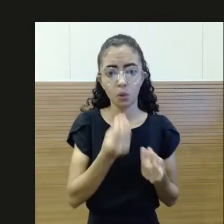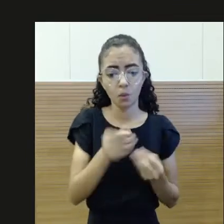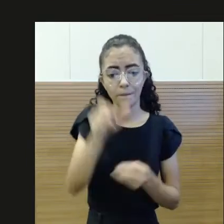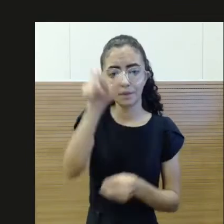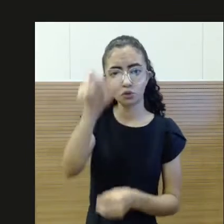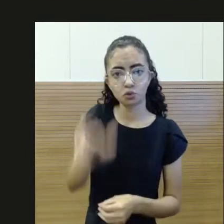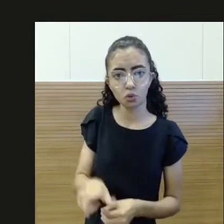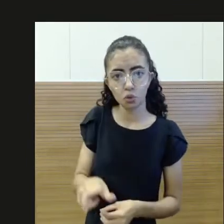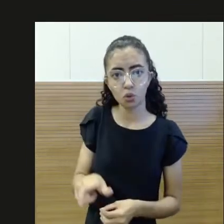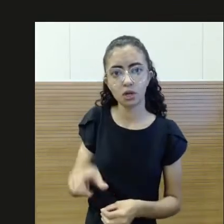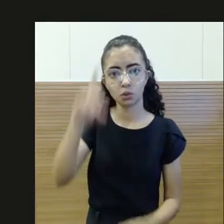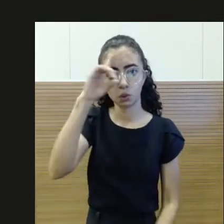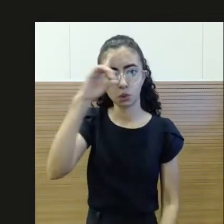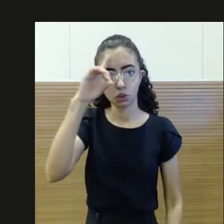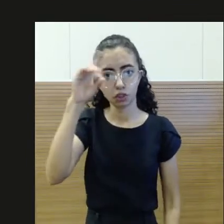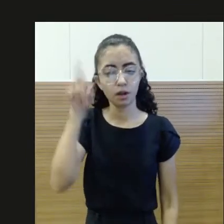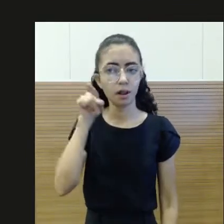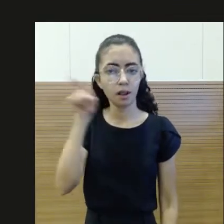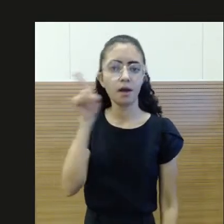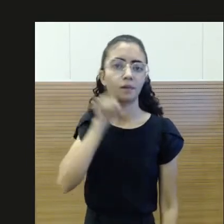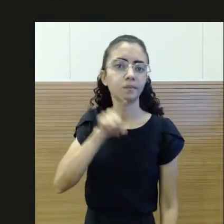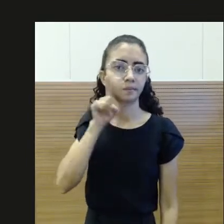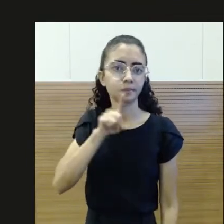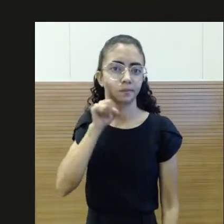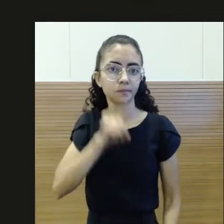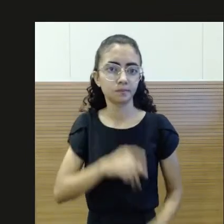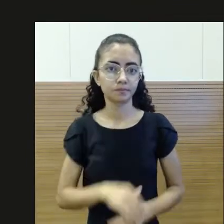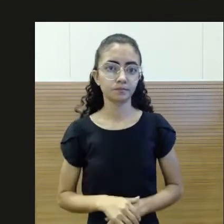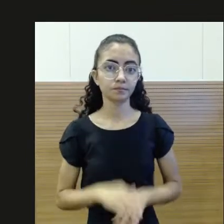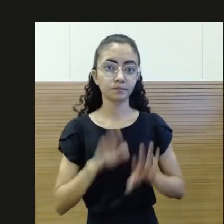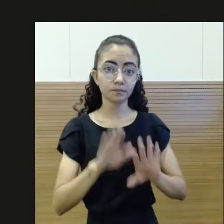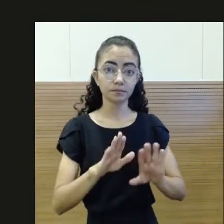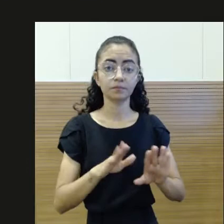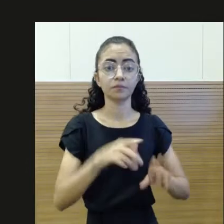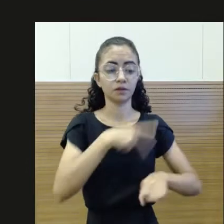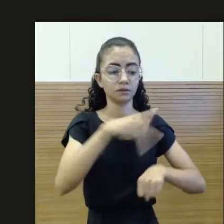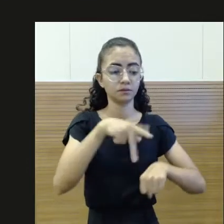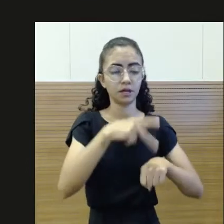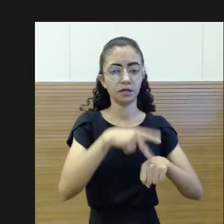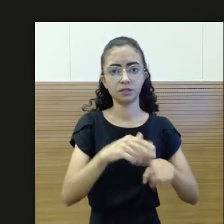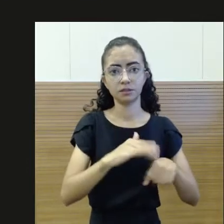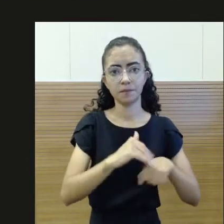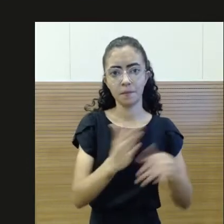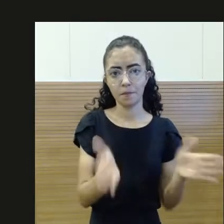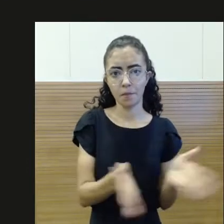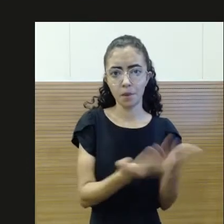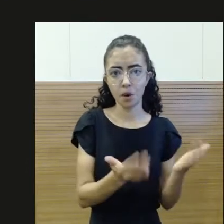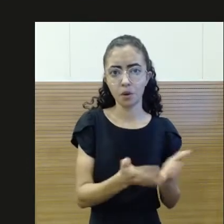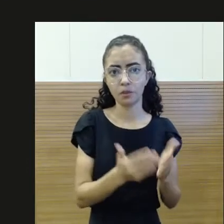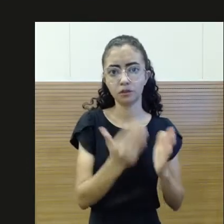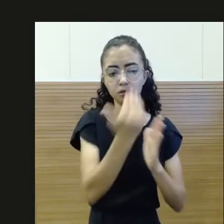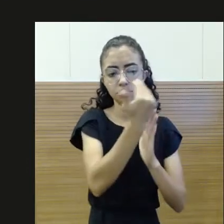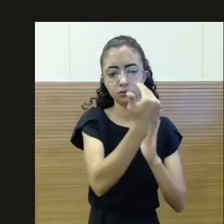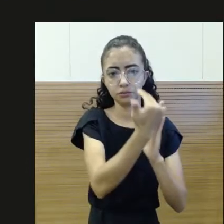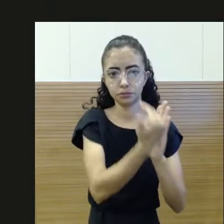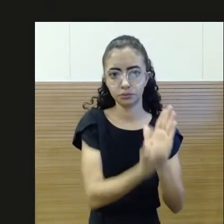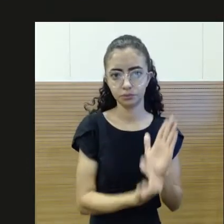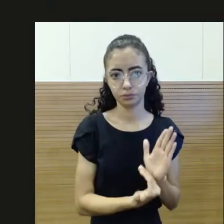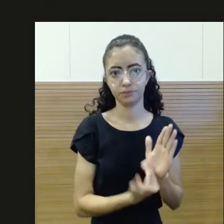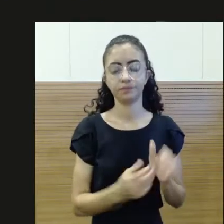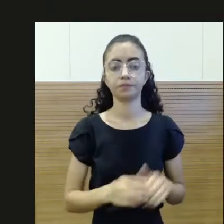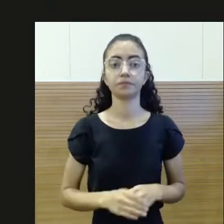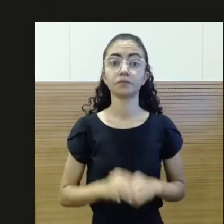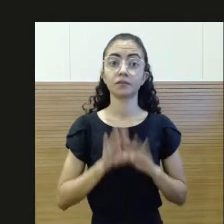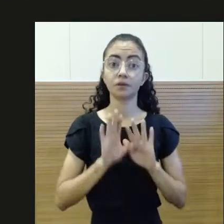dia nos Estados Unidos, mas é ainda muito baixo em países mais pobres, né? Mas essa situação tende a se modificar, porque